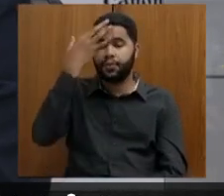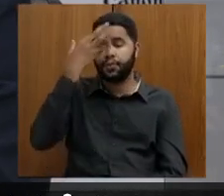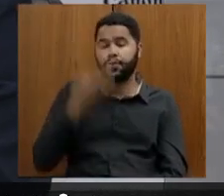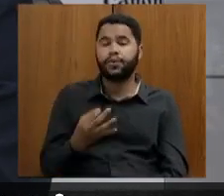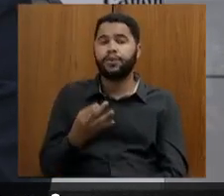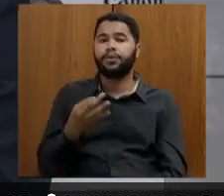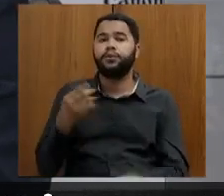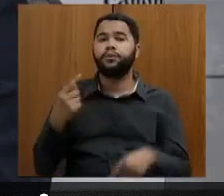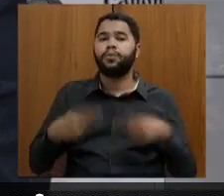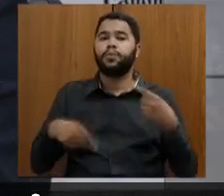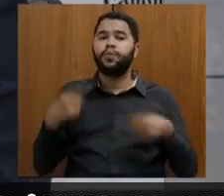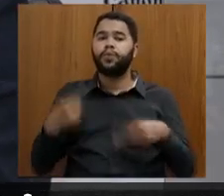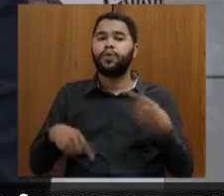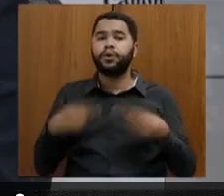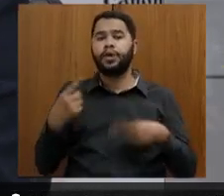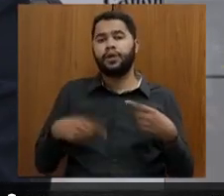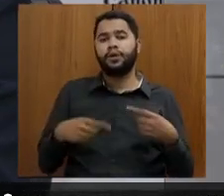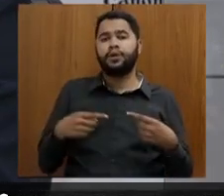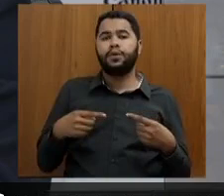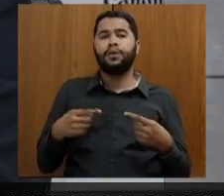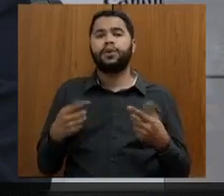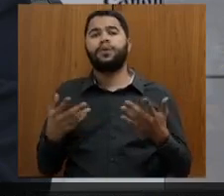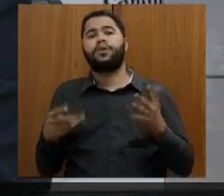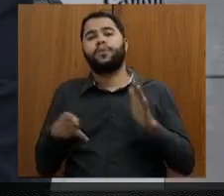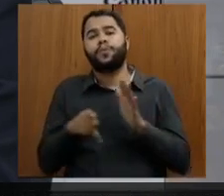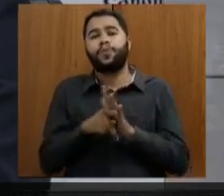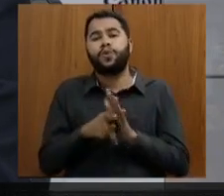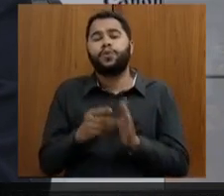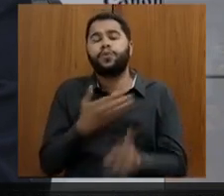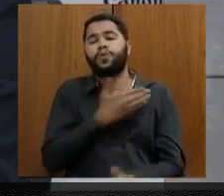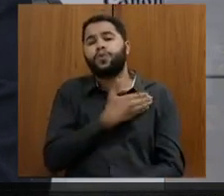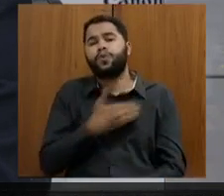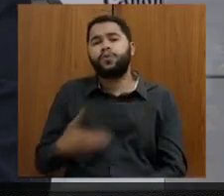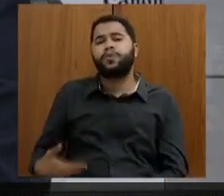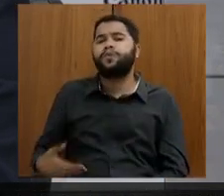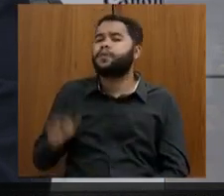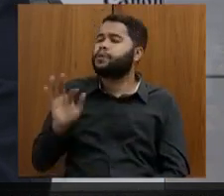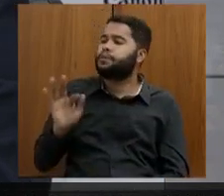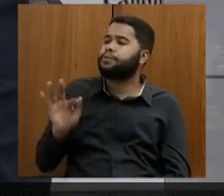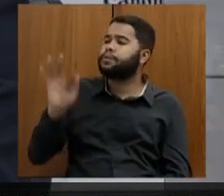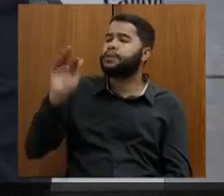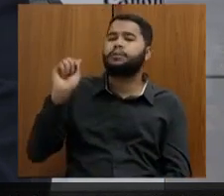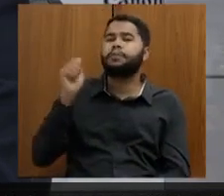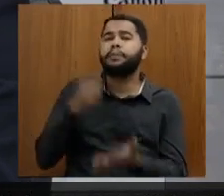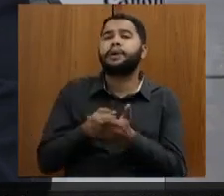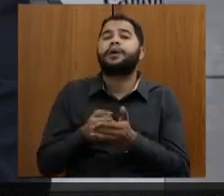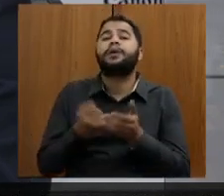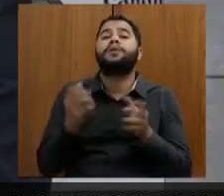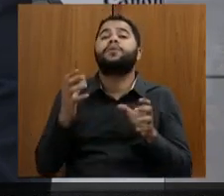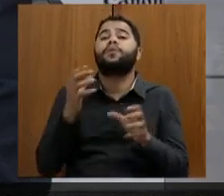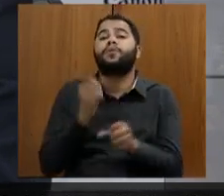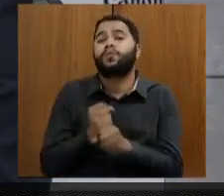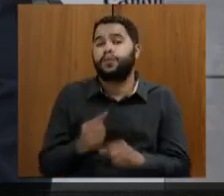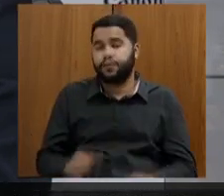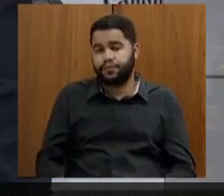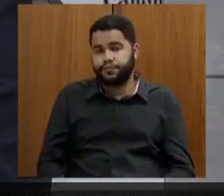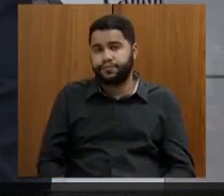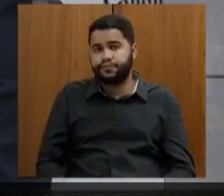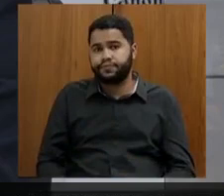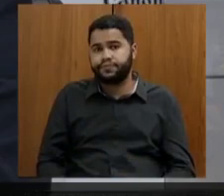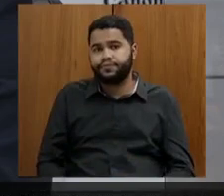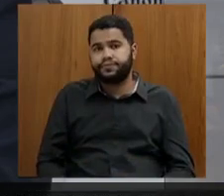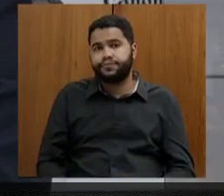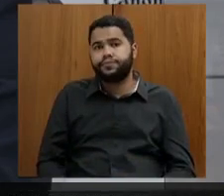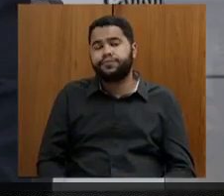entendimento político Dr Samir com o governo federal quanto é que o governo federal vai pagar pelo que a